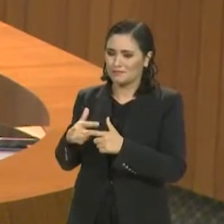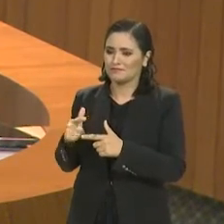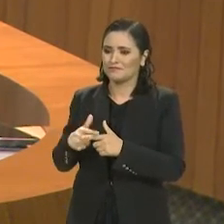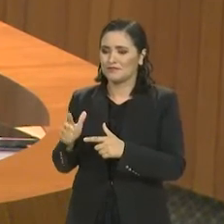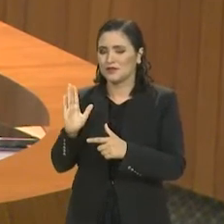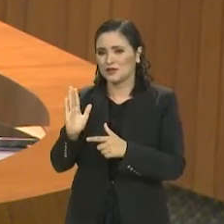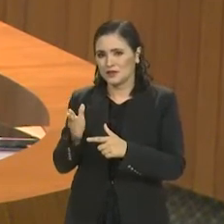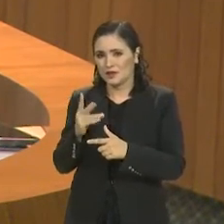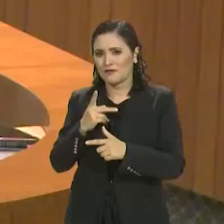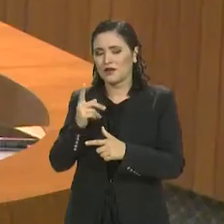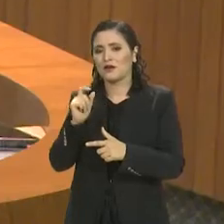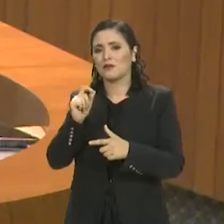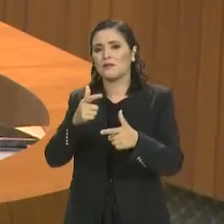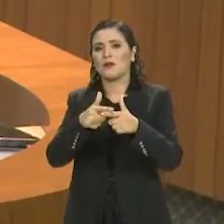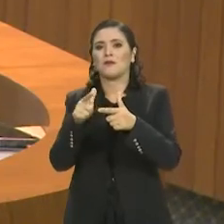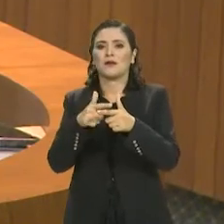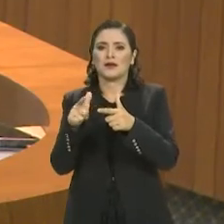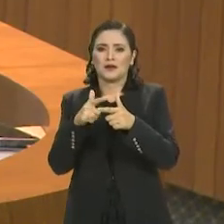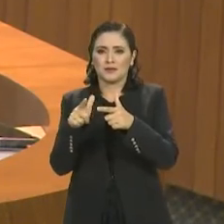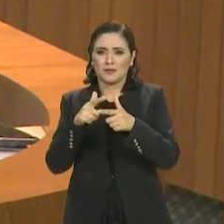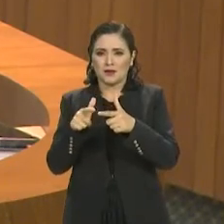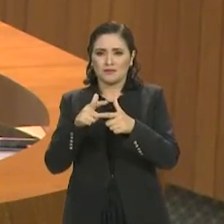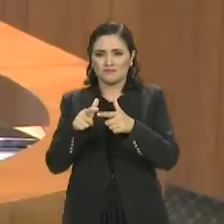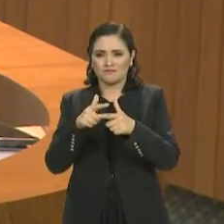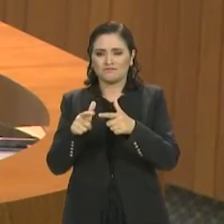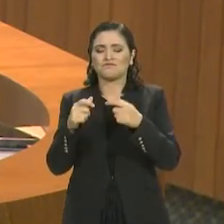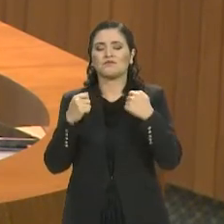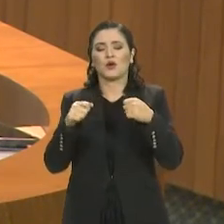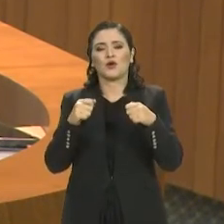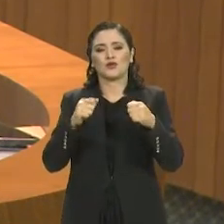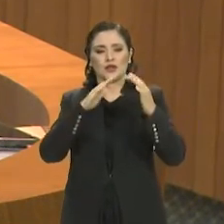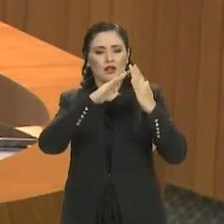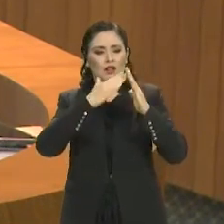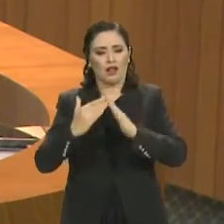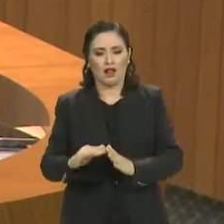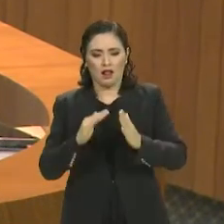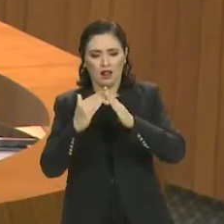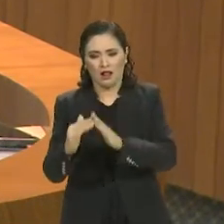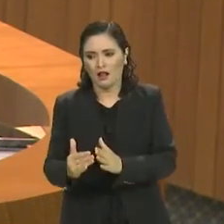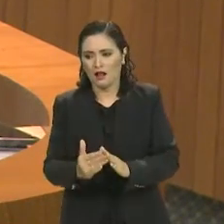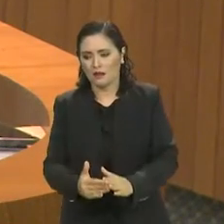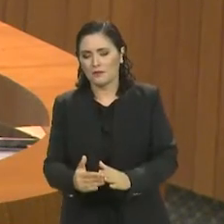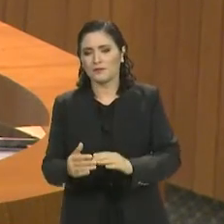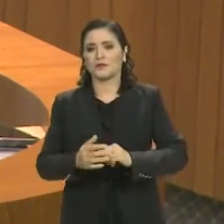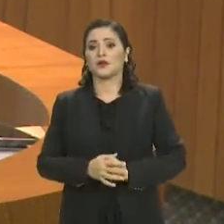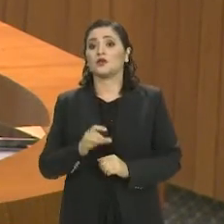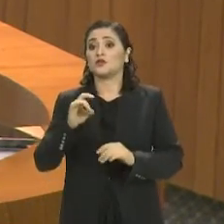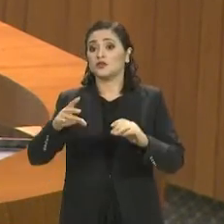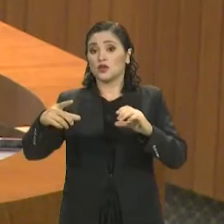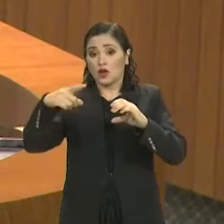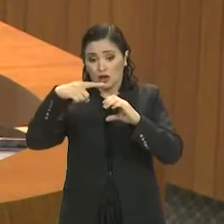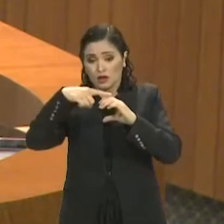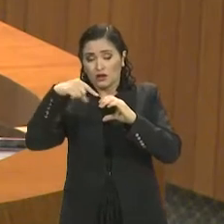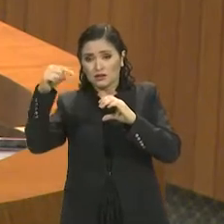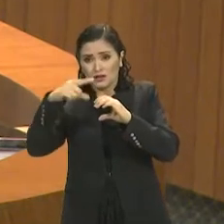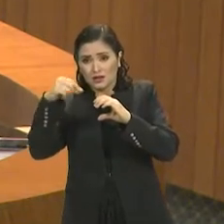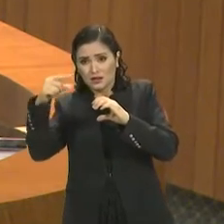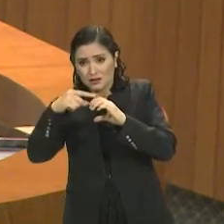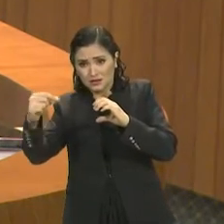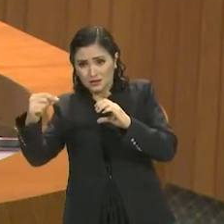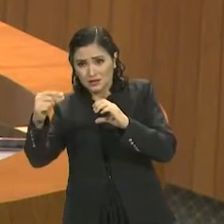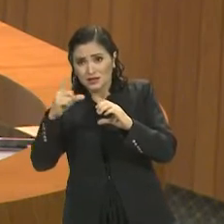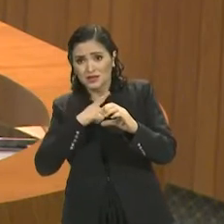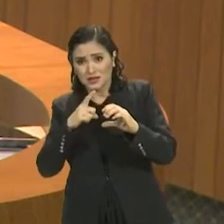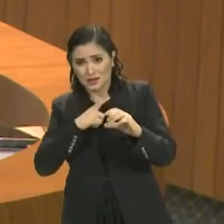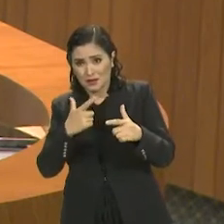na sustentação do telhado poderiam causar acidentes. É só no terminal da Coama que tem problema? Não. Desde 2019,